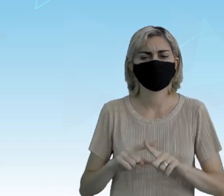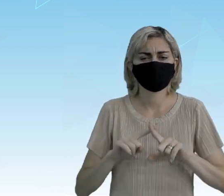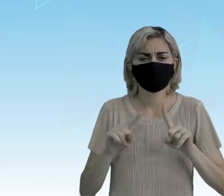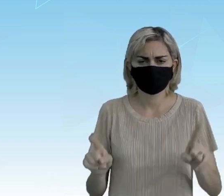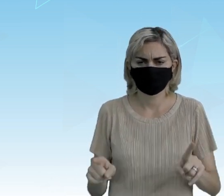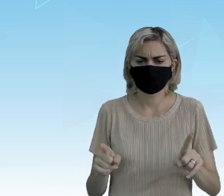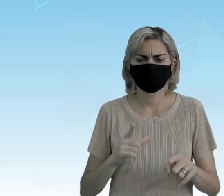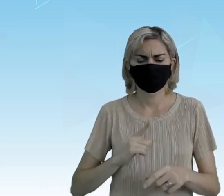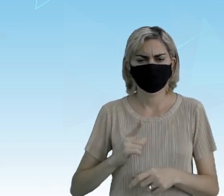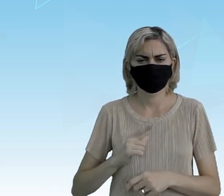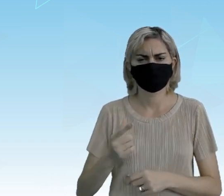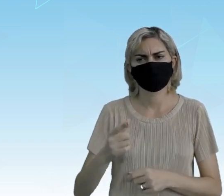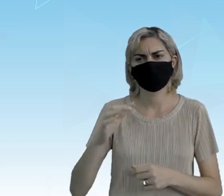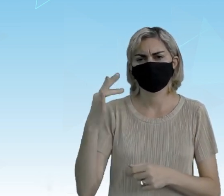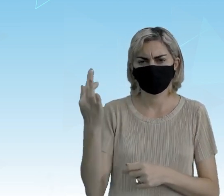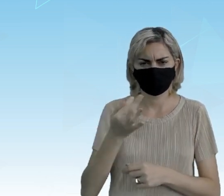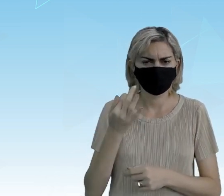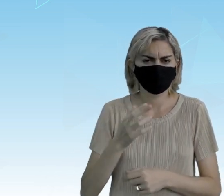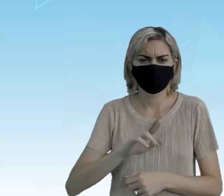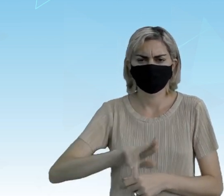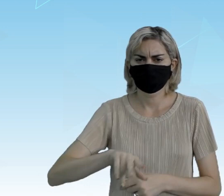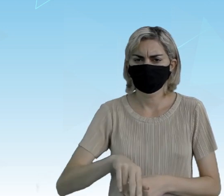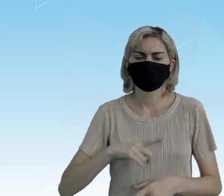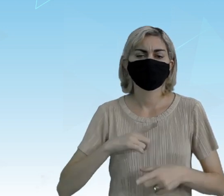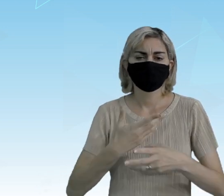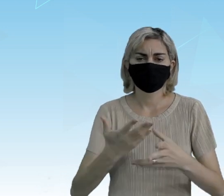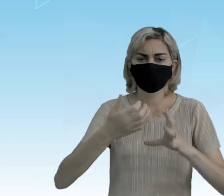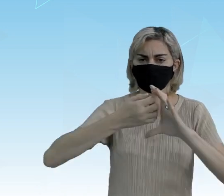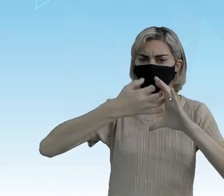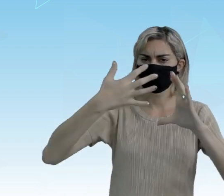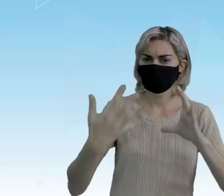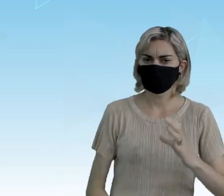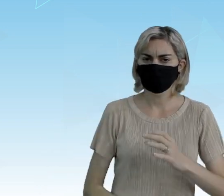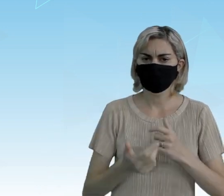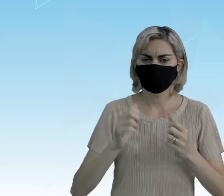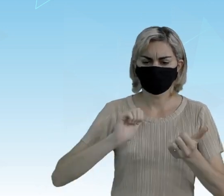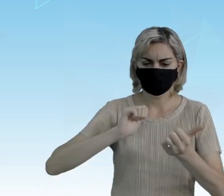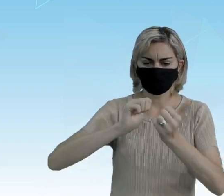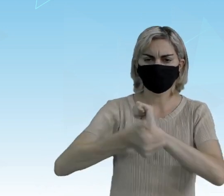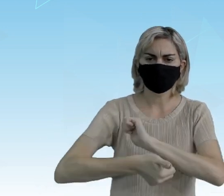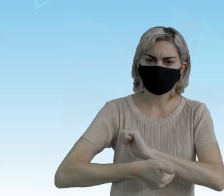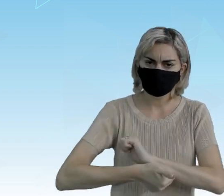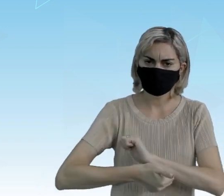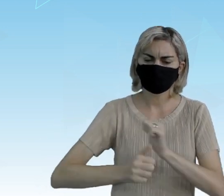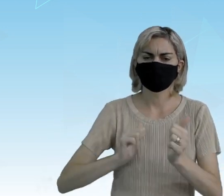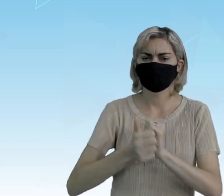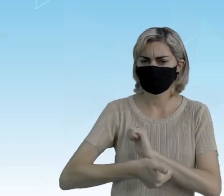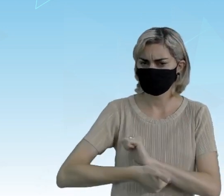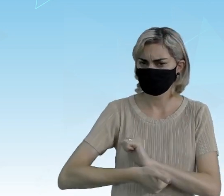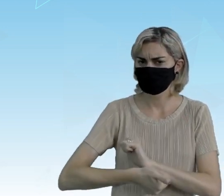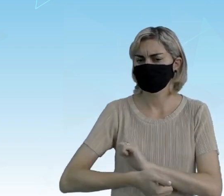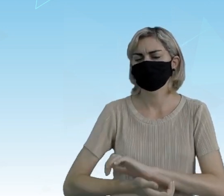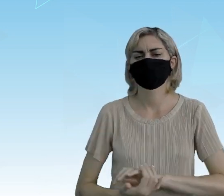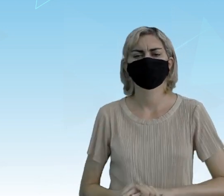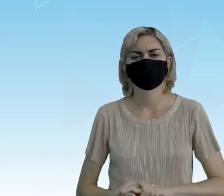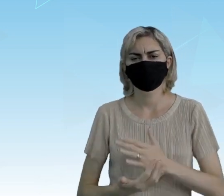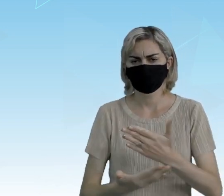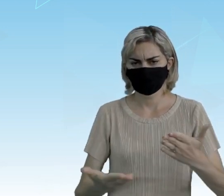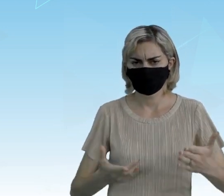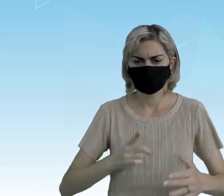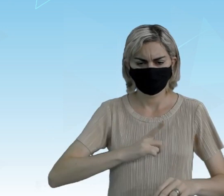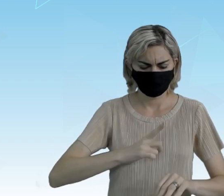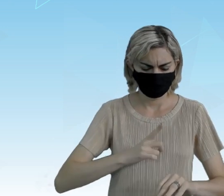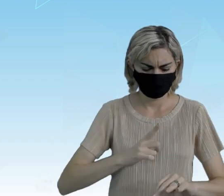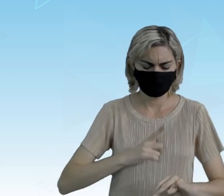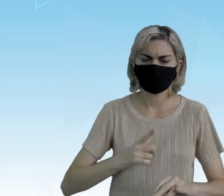Mas federado, não. Então, isso é o que caracteriza o jogo esportivo. Né?